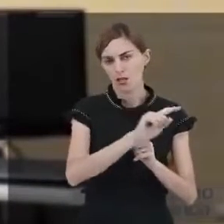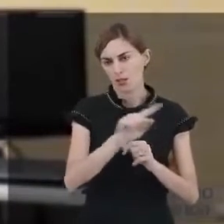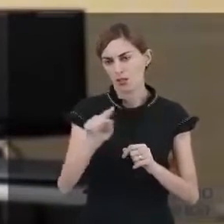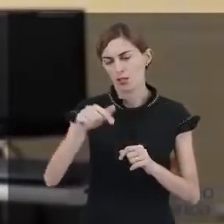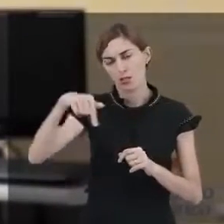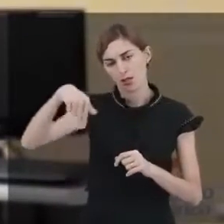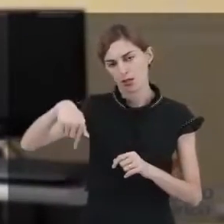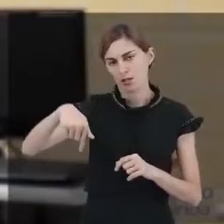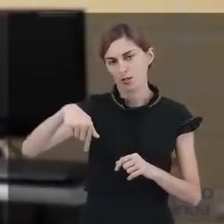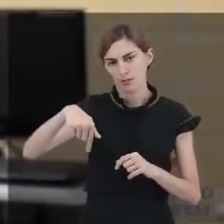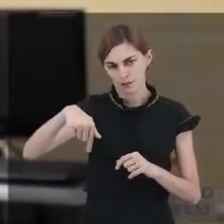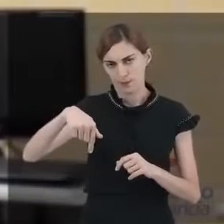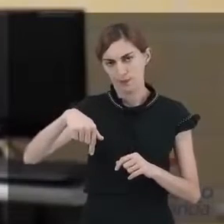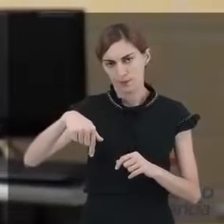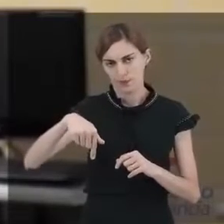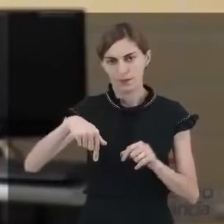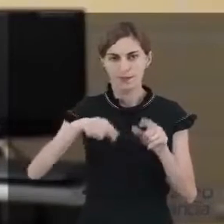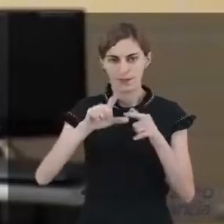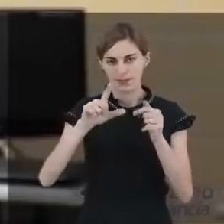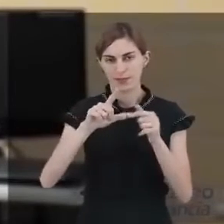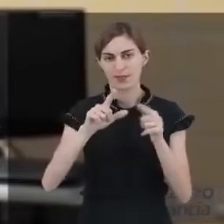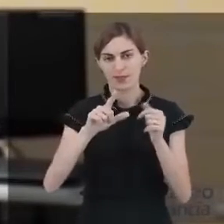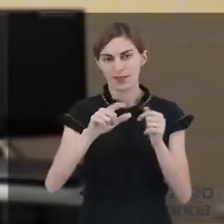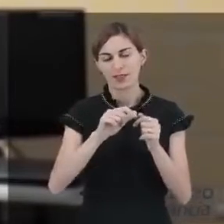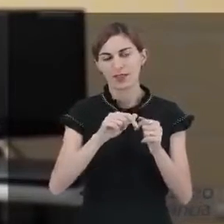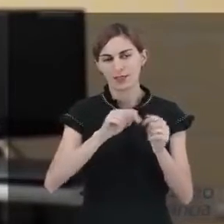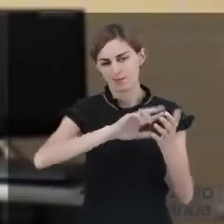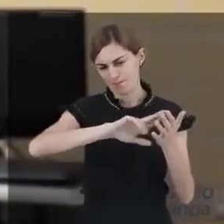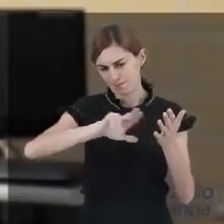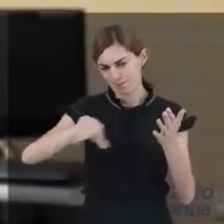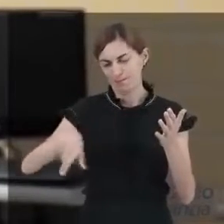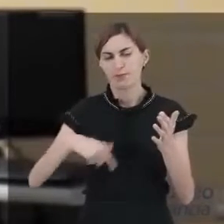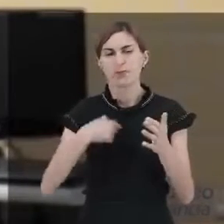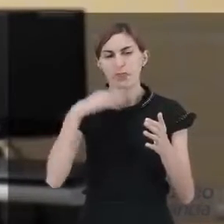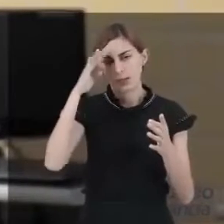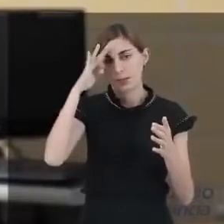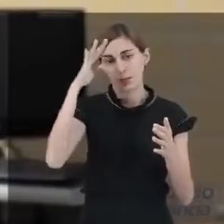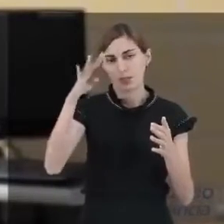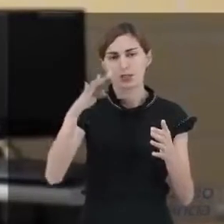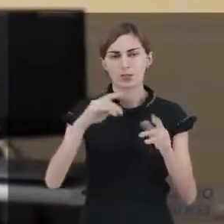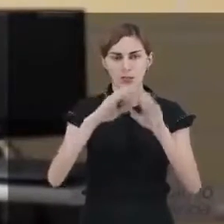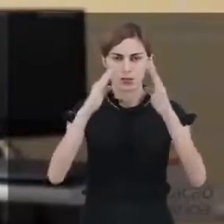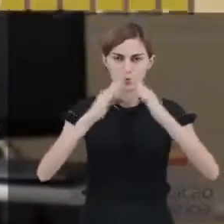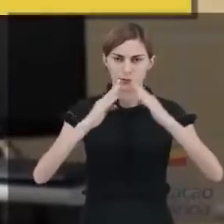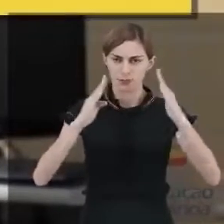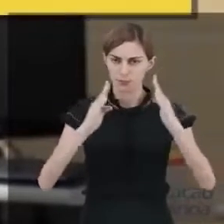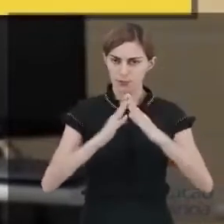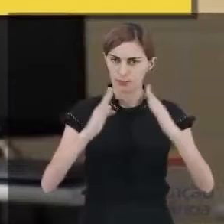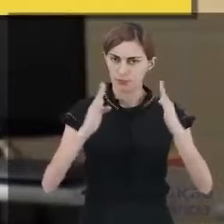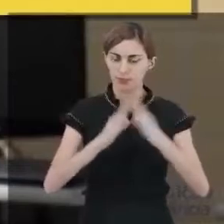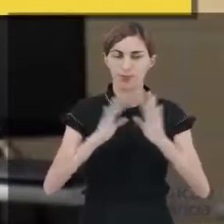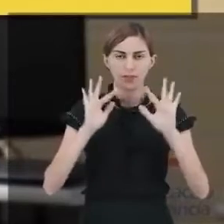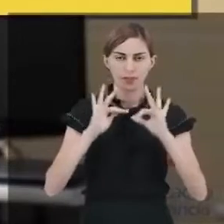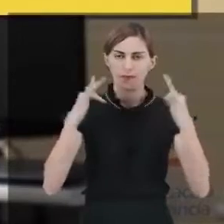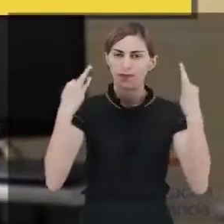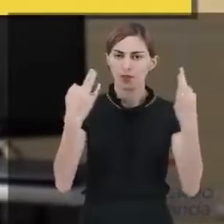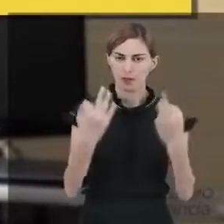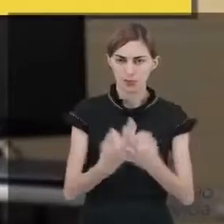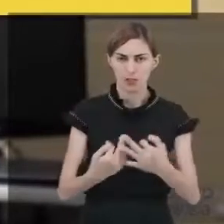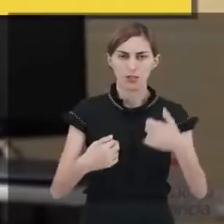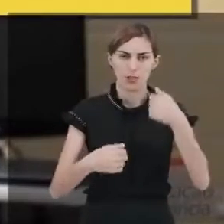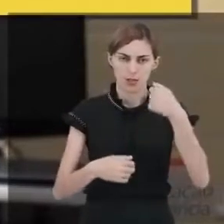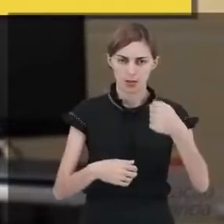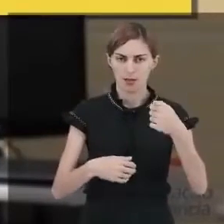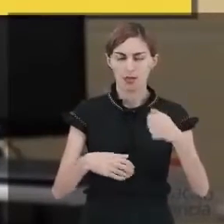Q. Veja que são muitas classificações. As principais são residências unifamiliares, que é de classe A, a